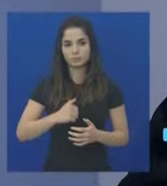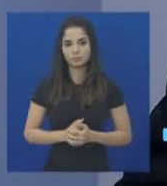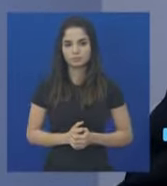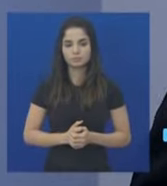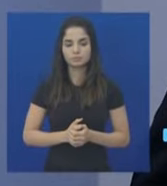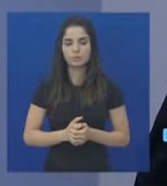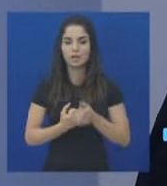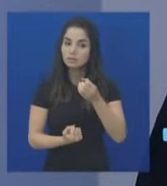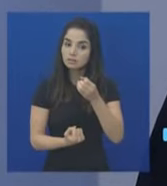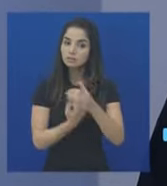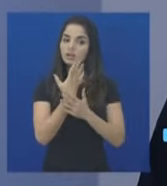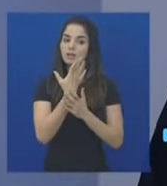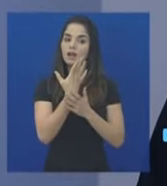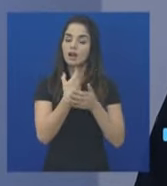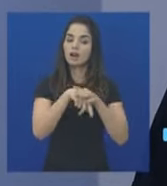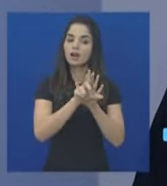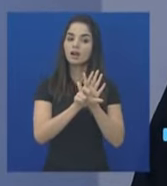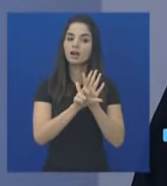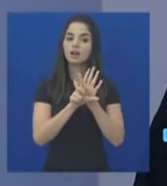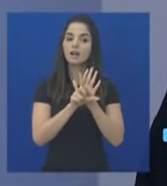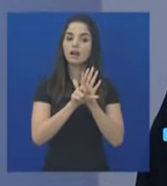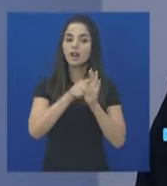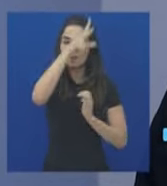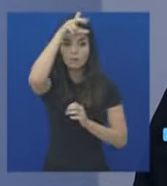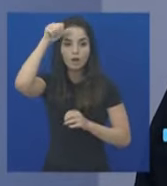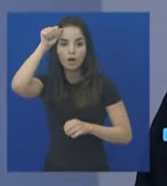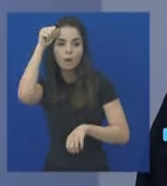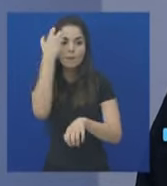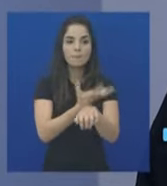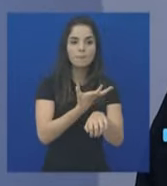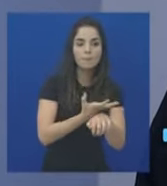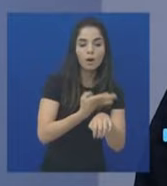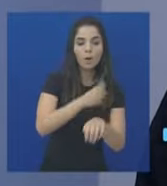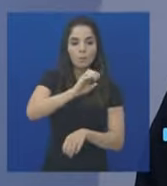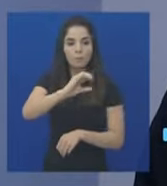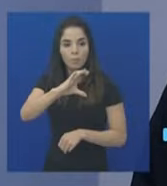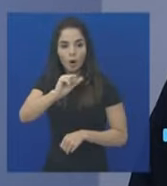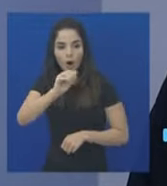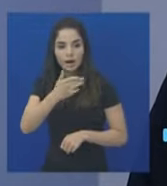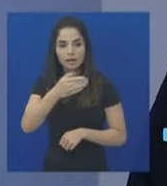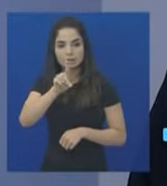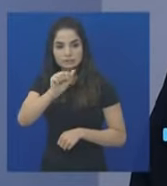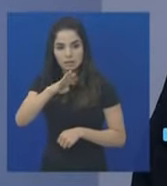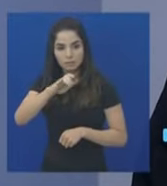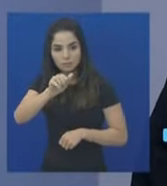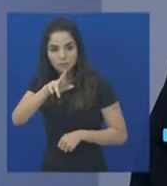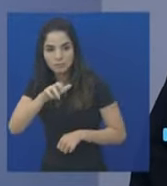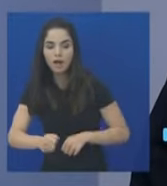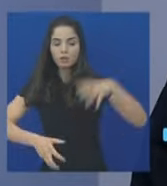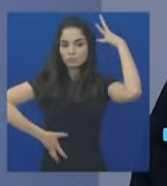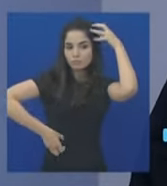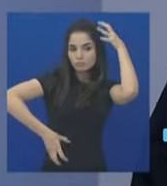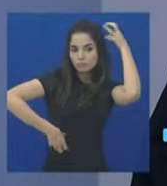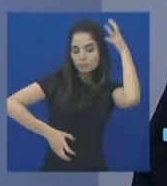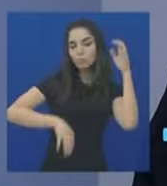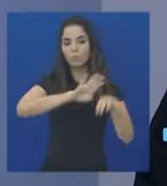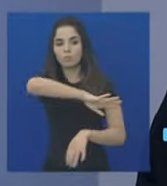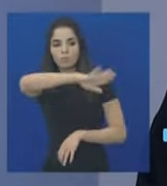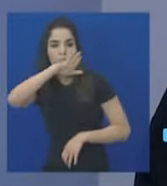criar na lei orgânica municipal os parques da Boca da Barra, do Mico Leão Dourado, o Parque do Morro do Mico,